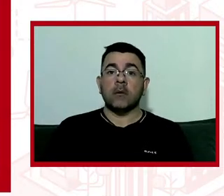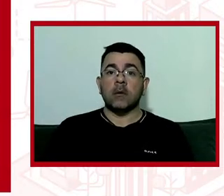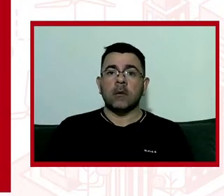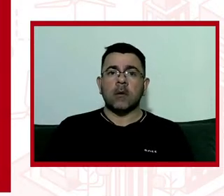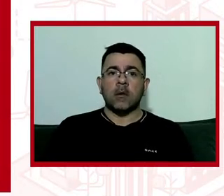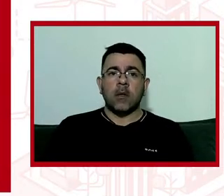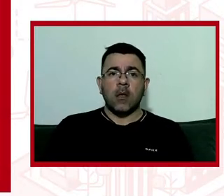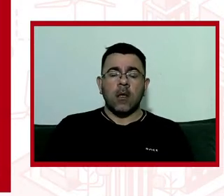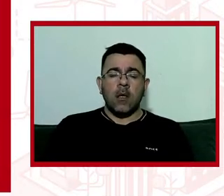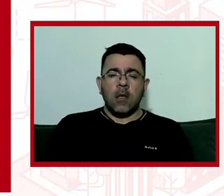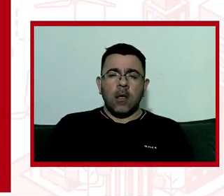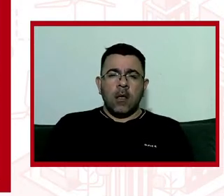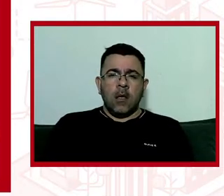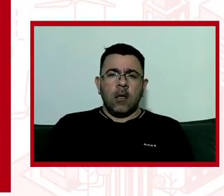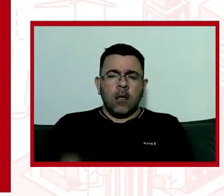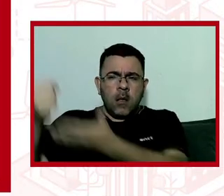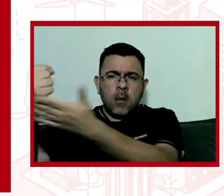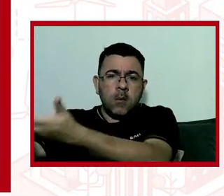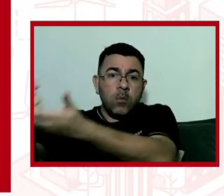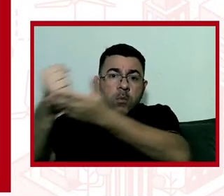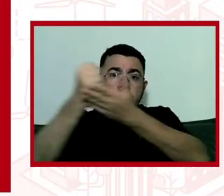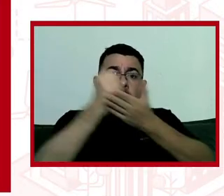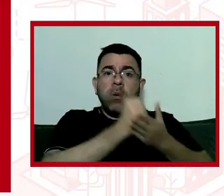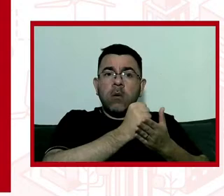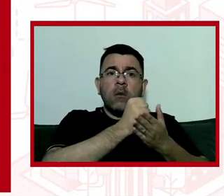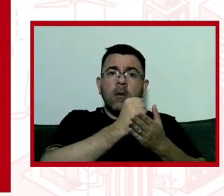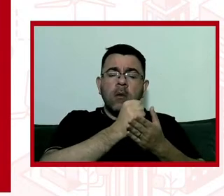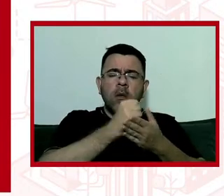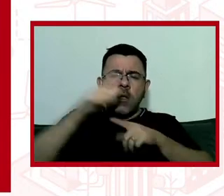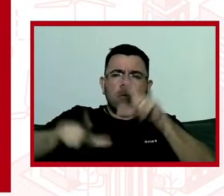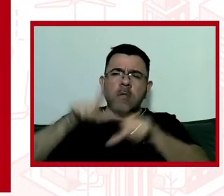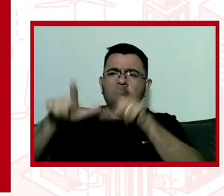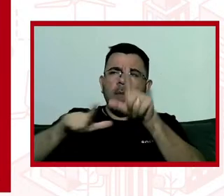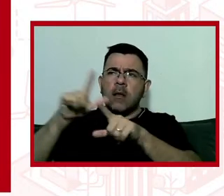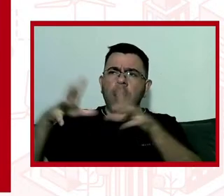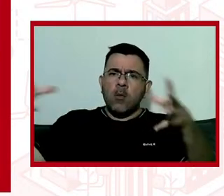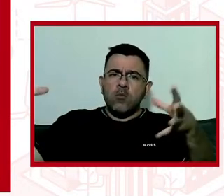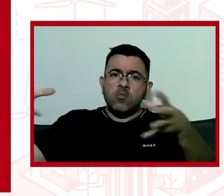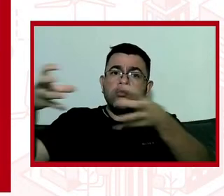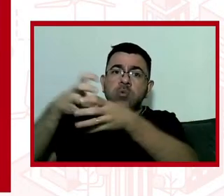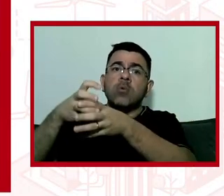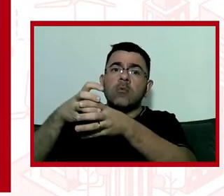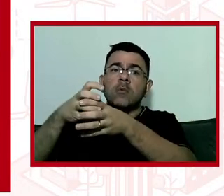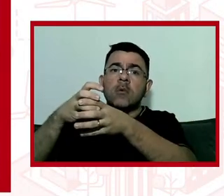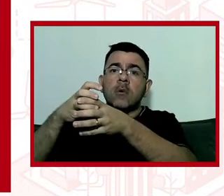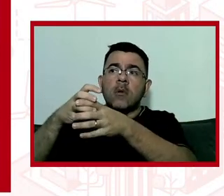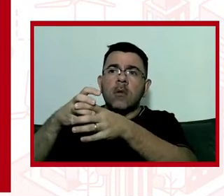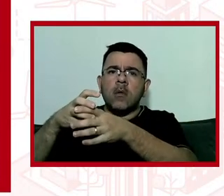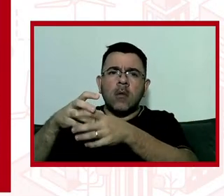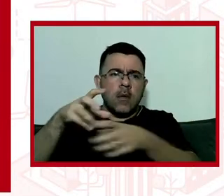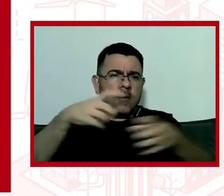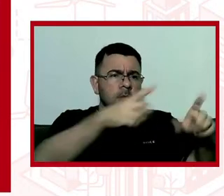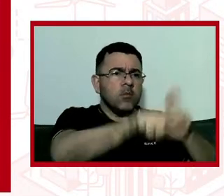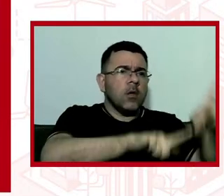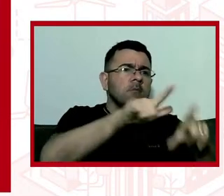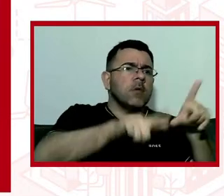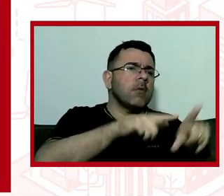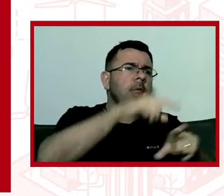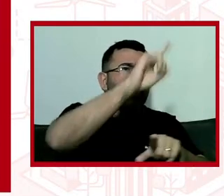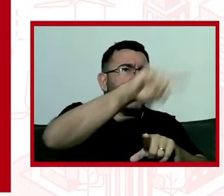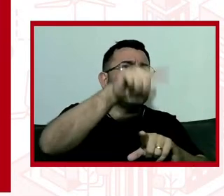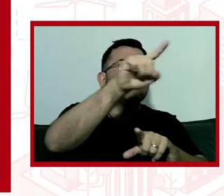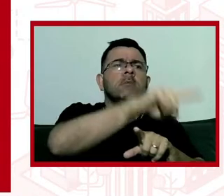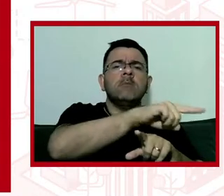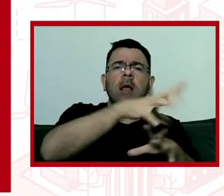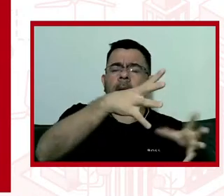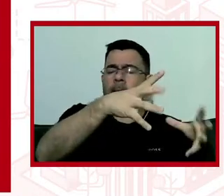tentar unificar serviço extinguir serviço substituir serviço e classificar serviço e só depois disso a gente